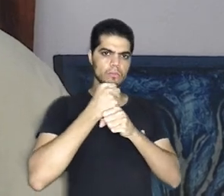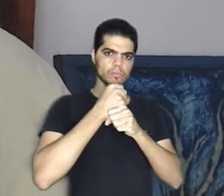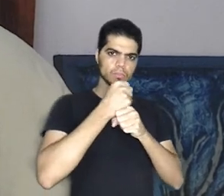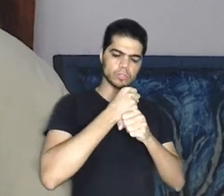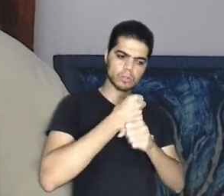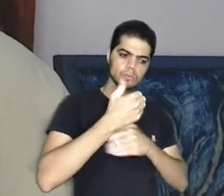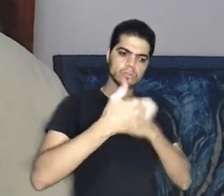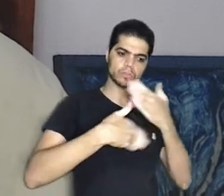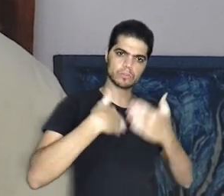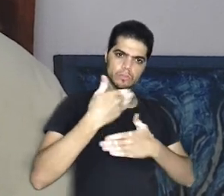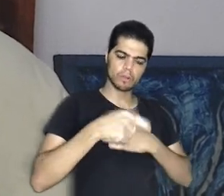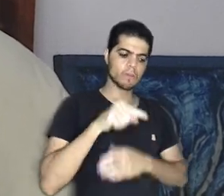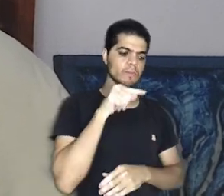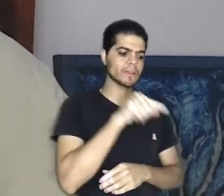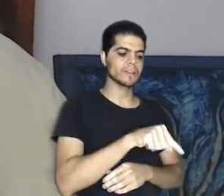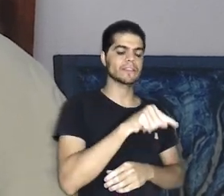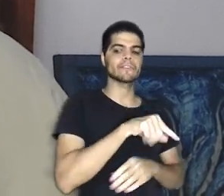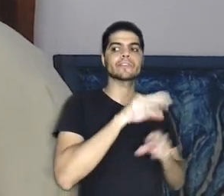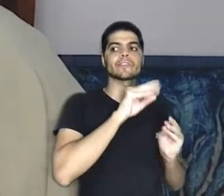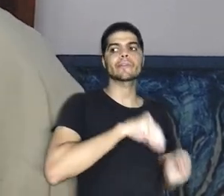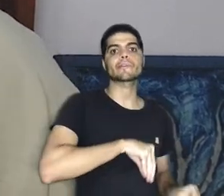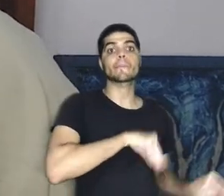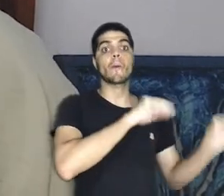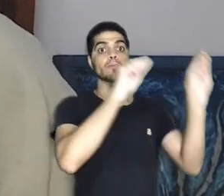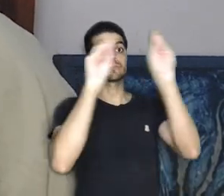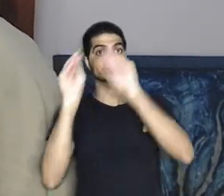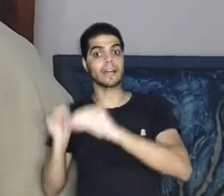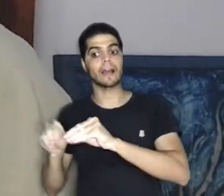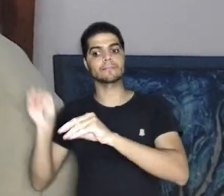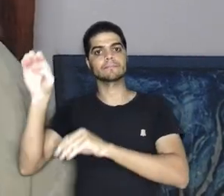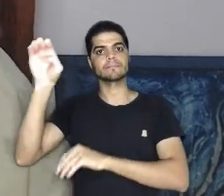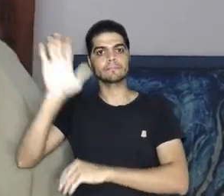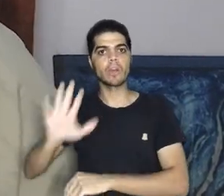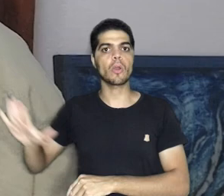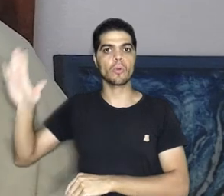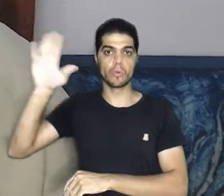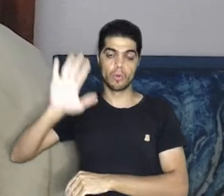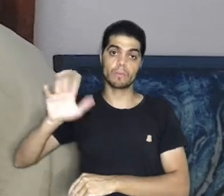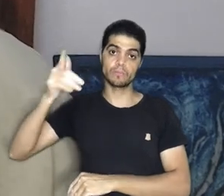Planché irá retornar para a Europa, pois se sentirá aqui